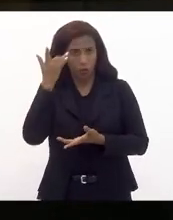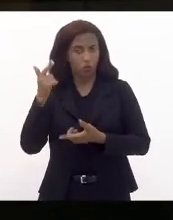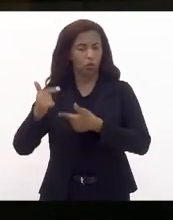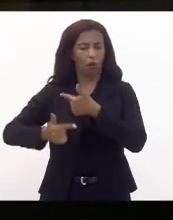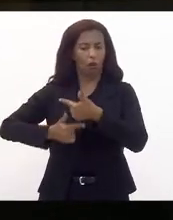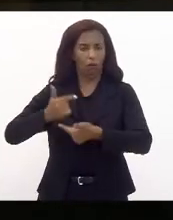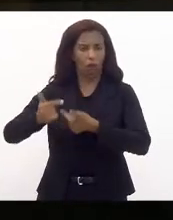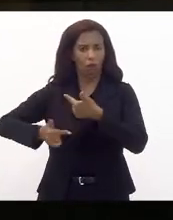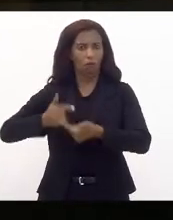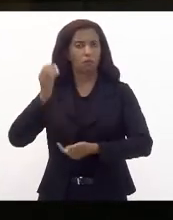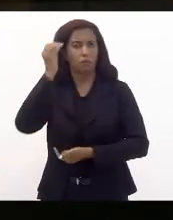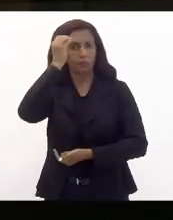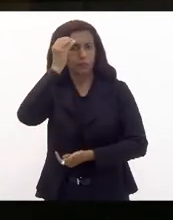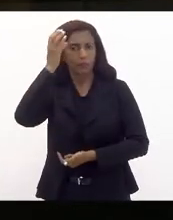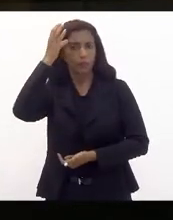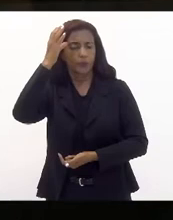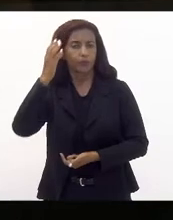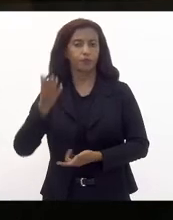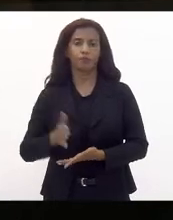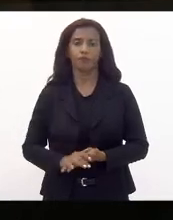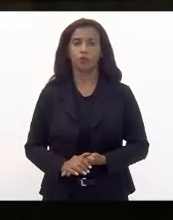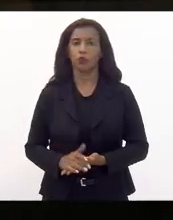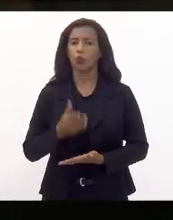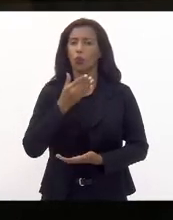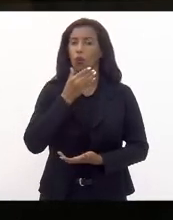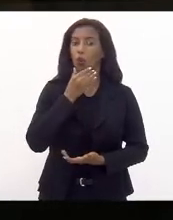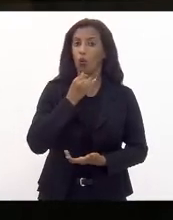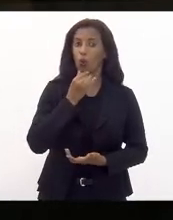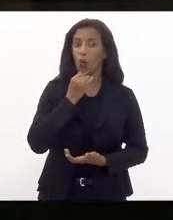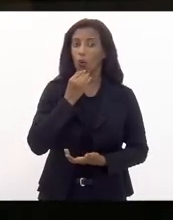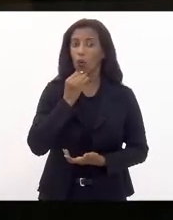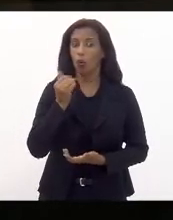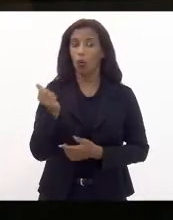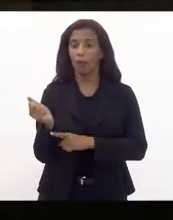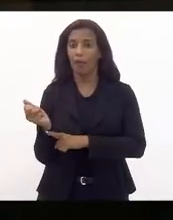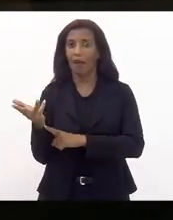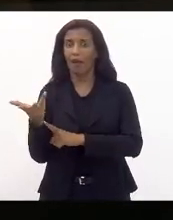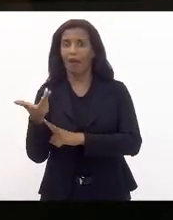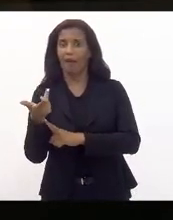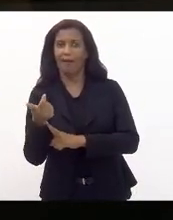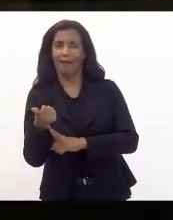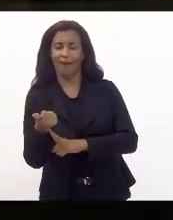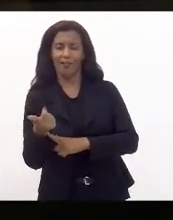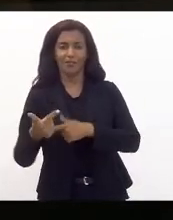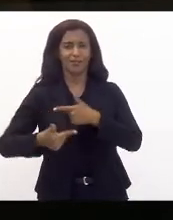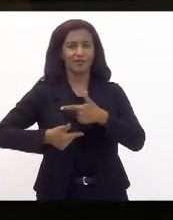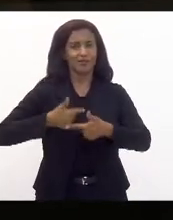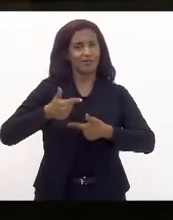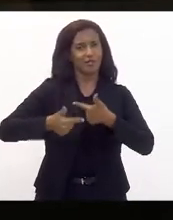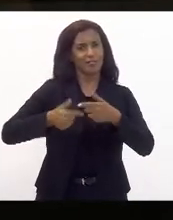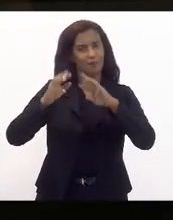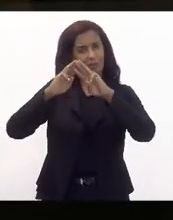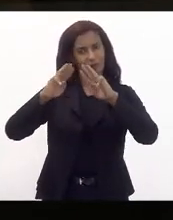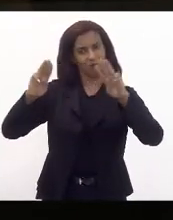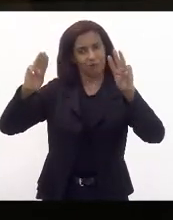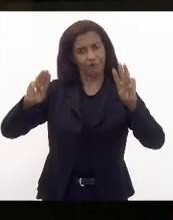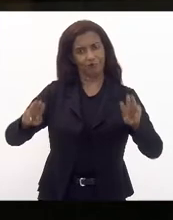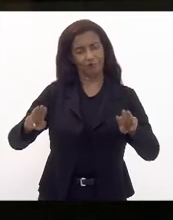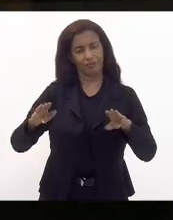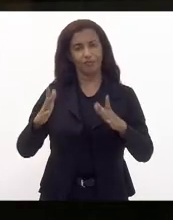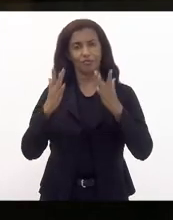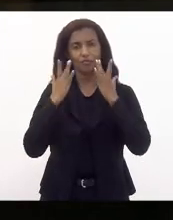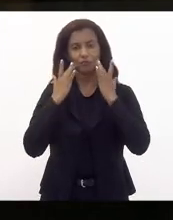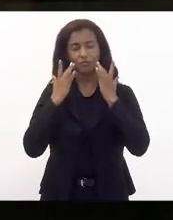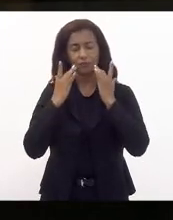cultura dos homens DH arte que trabalham no municipal